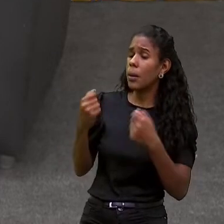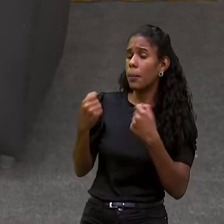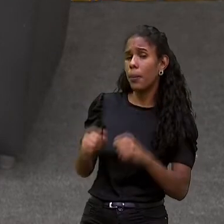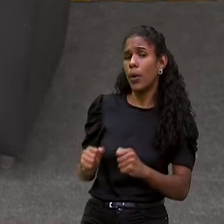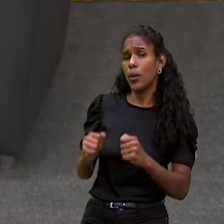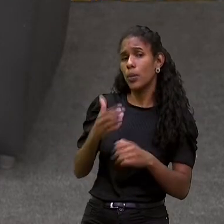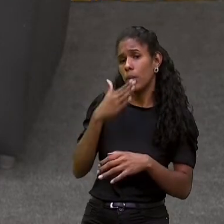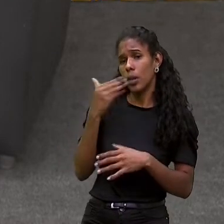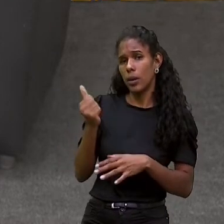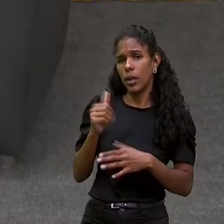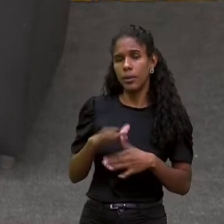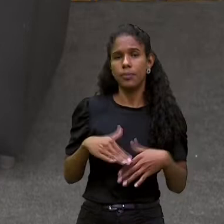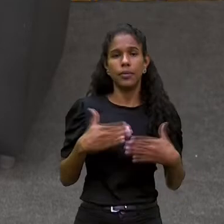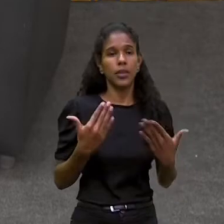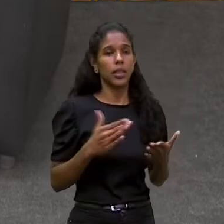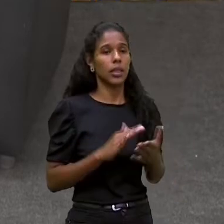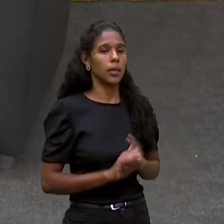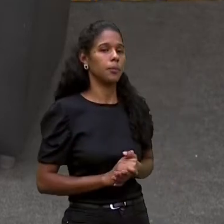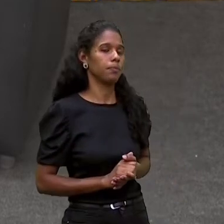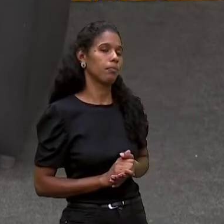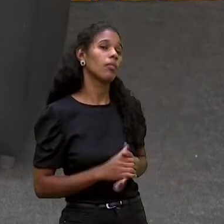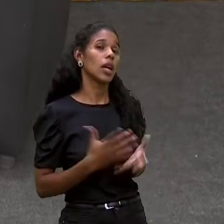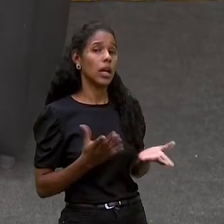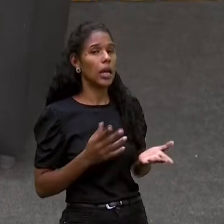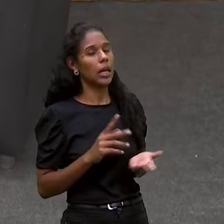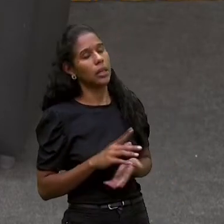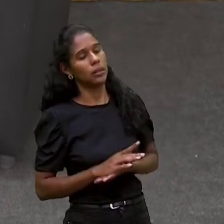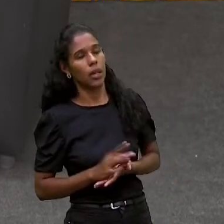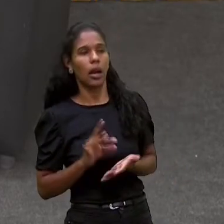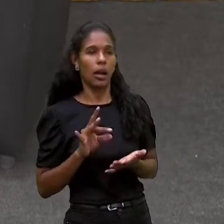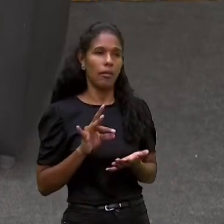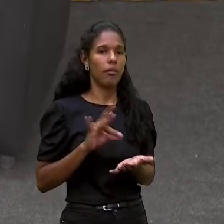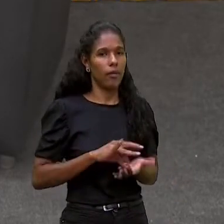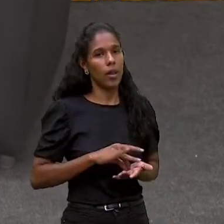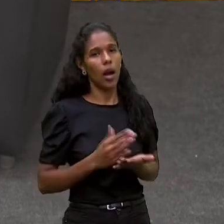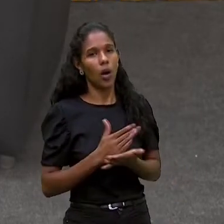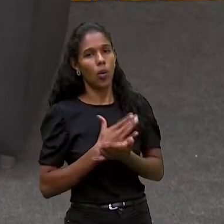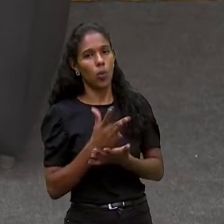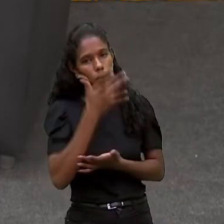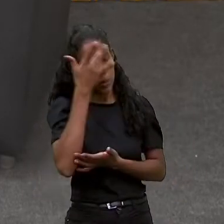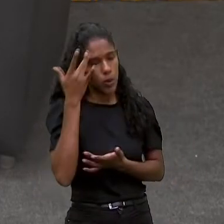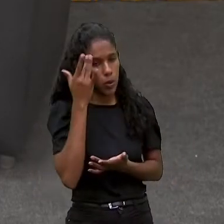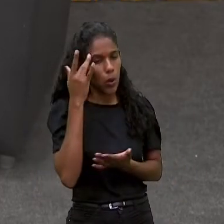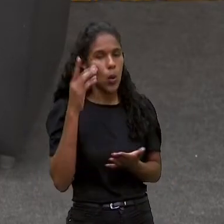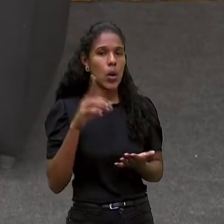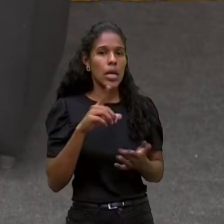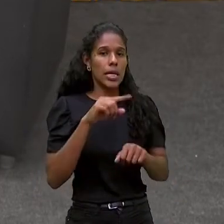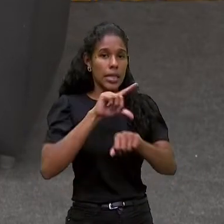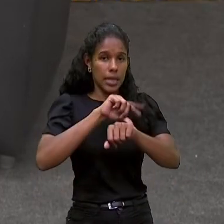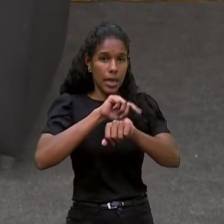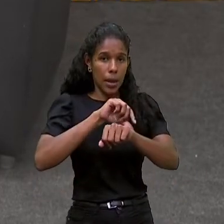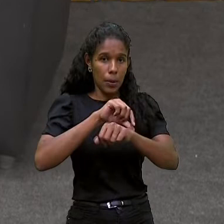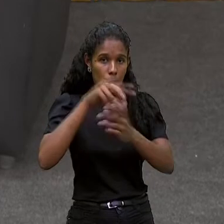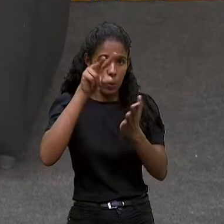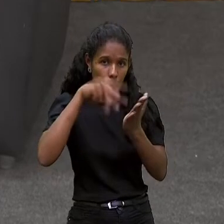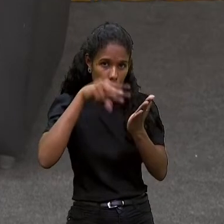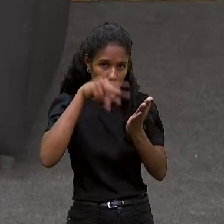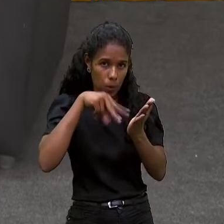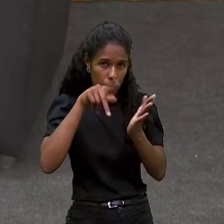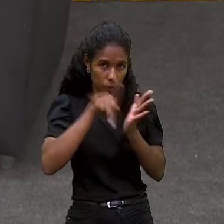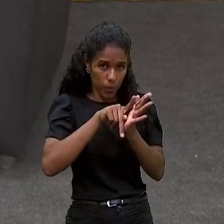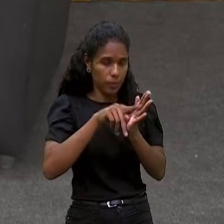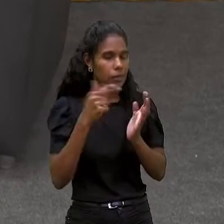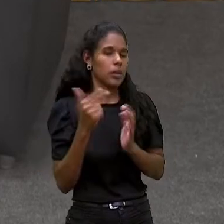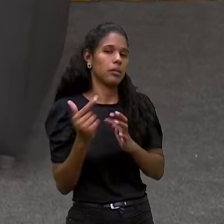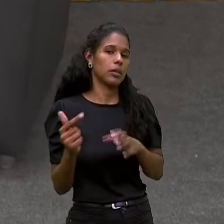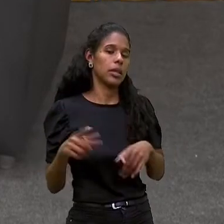Tem que fazer algumas trocas. Tem que fazer algumas trocas, né? O tempo de você faça uma análise do seu tempo. Anote mesmo.